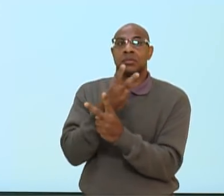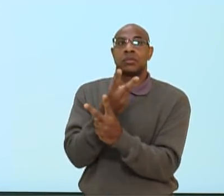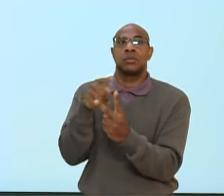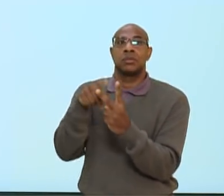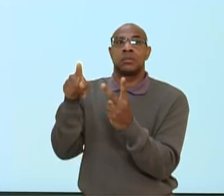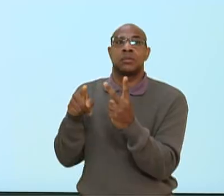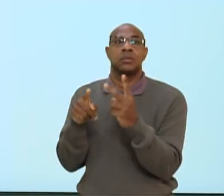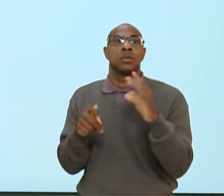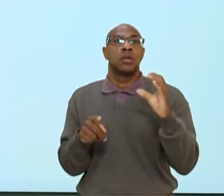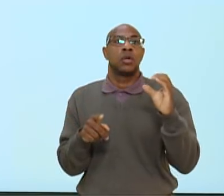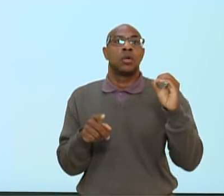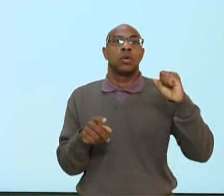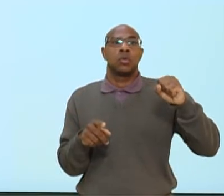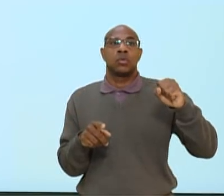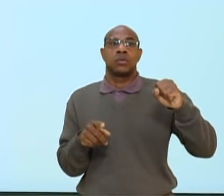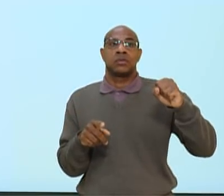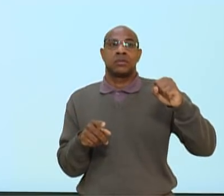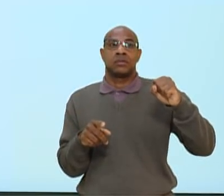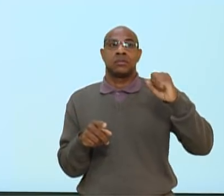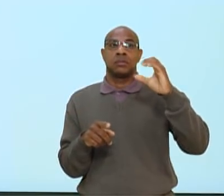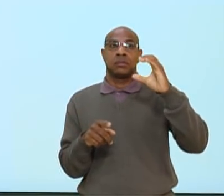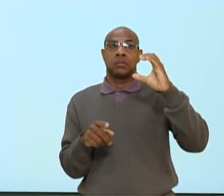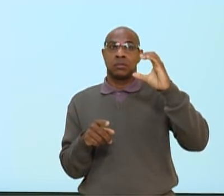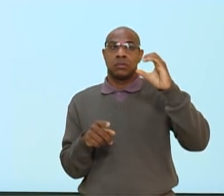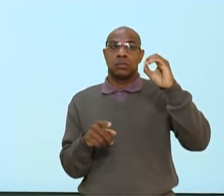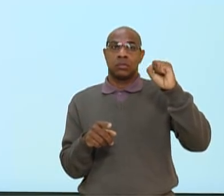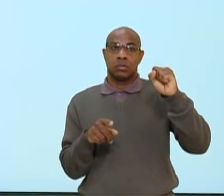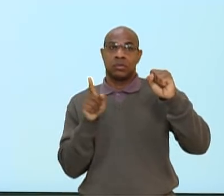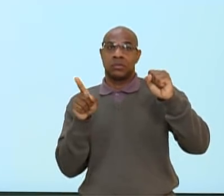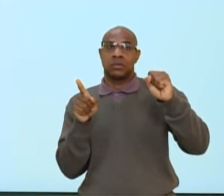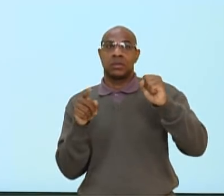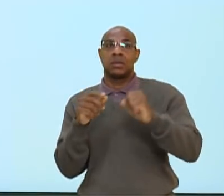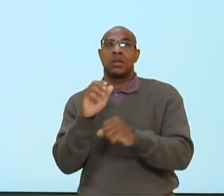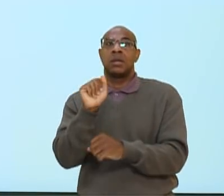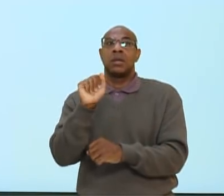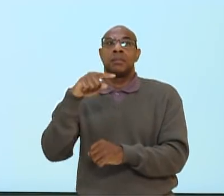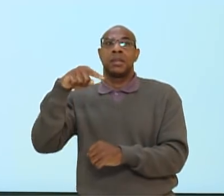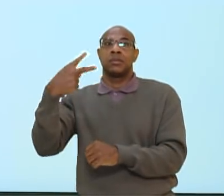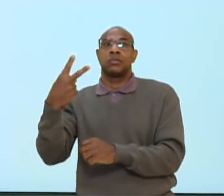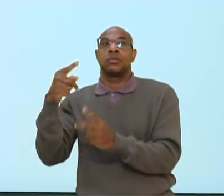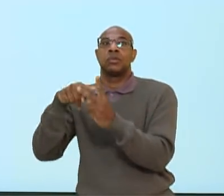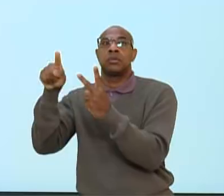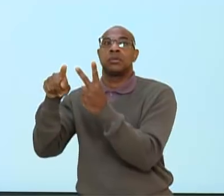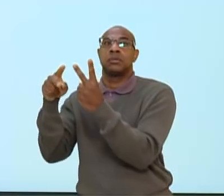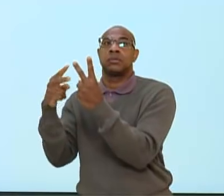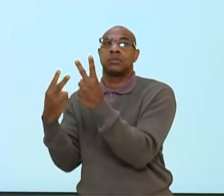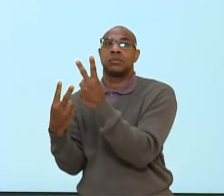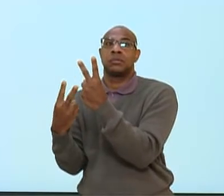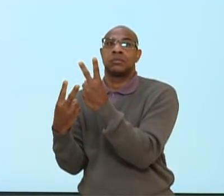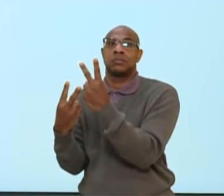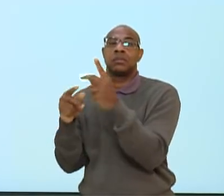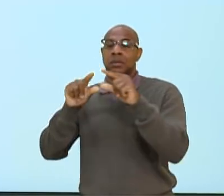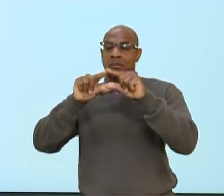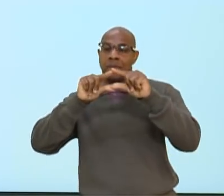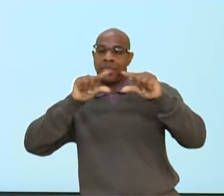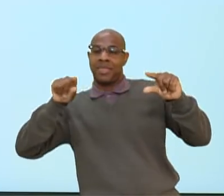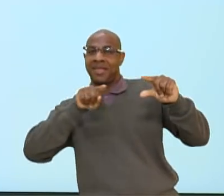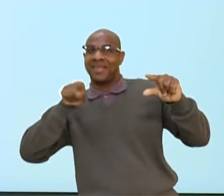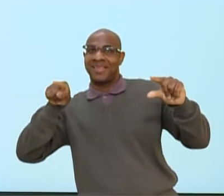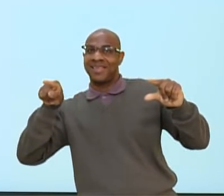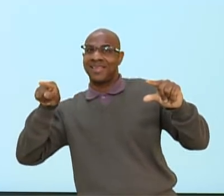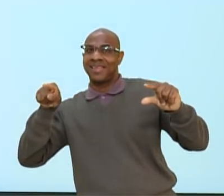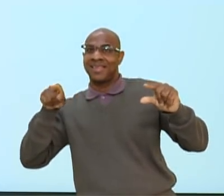cosseno agora, o A é menos 2, utilizando a racionalização, vai dar menos raiz de 2 sobre